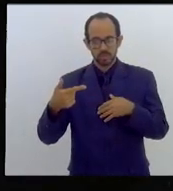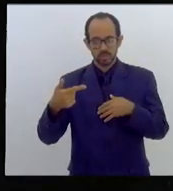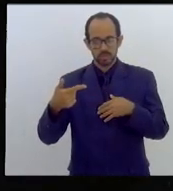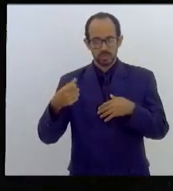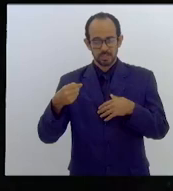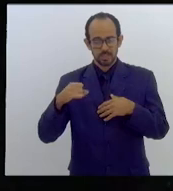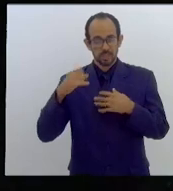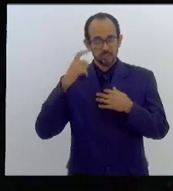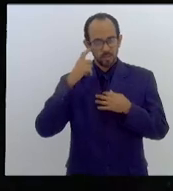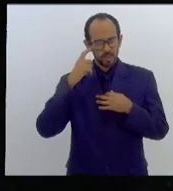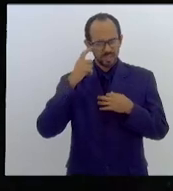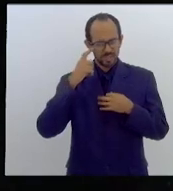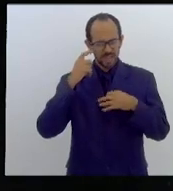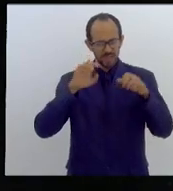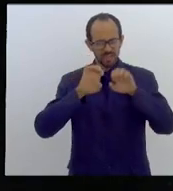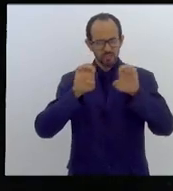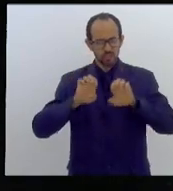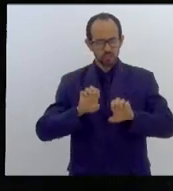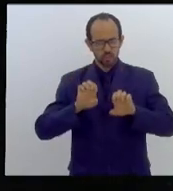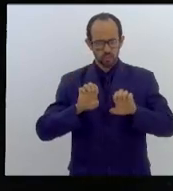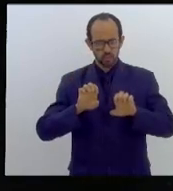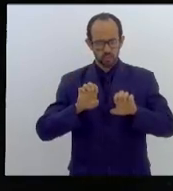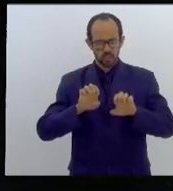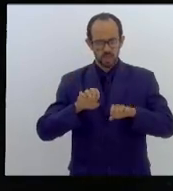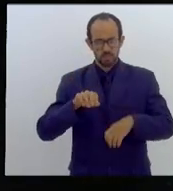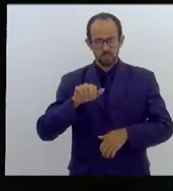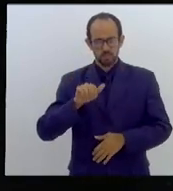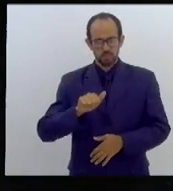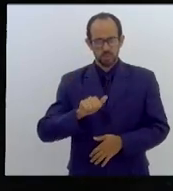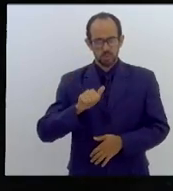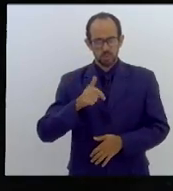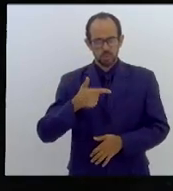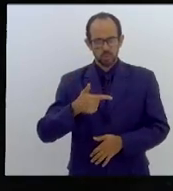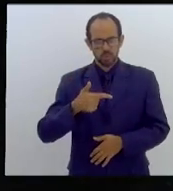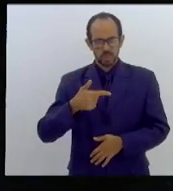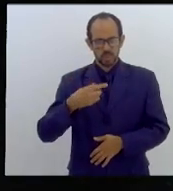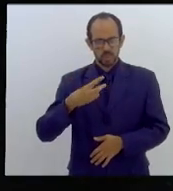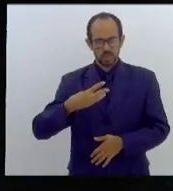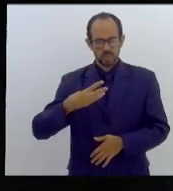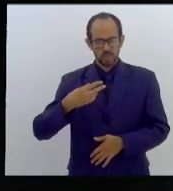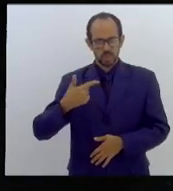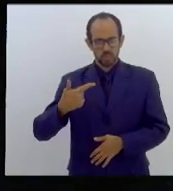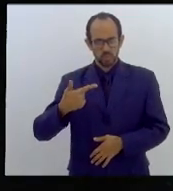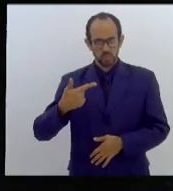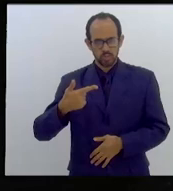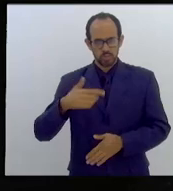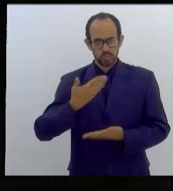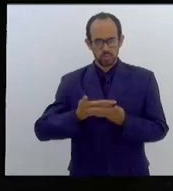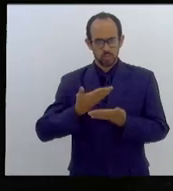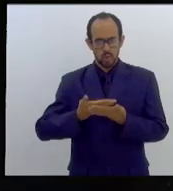pensar nas estruturas das 1.232 escolas